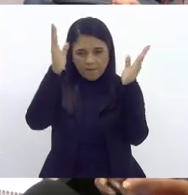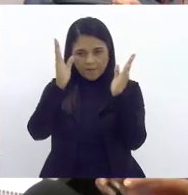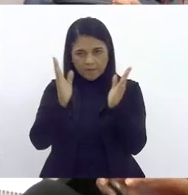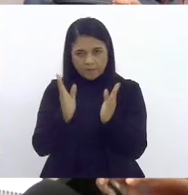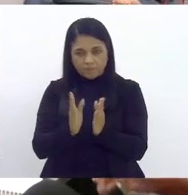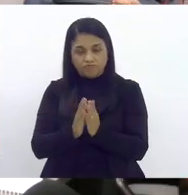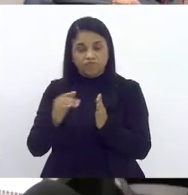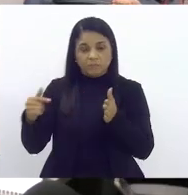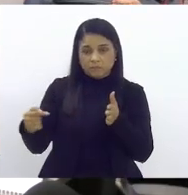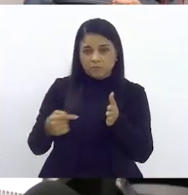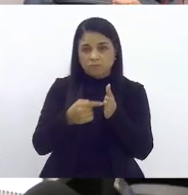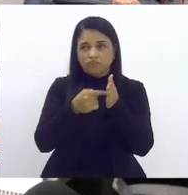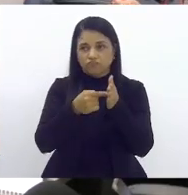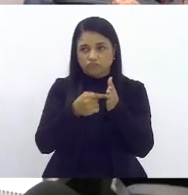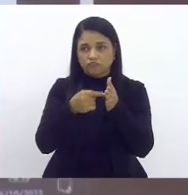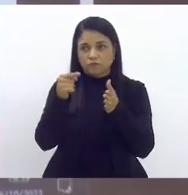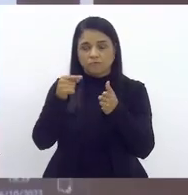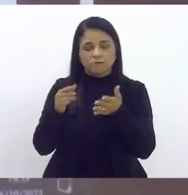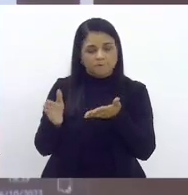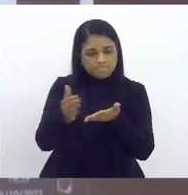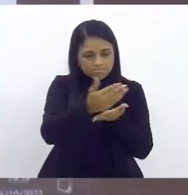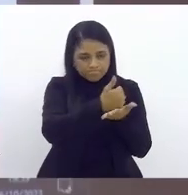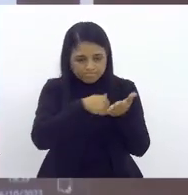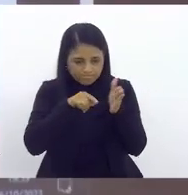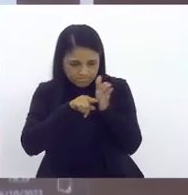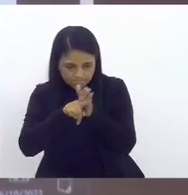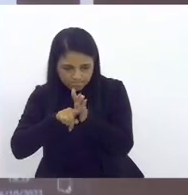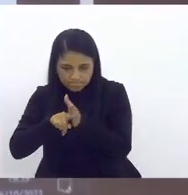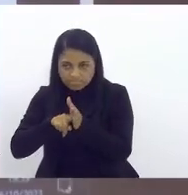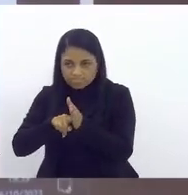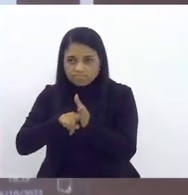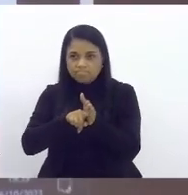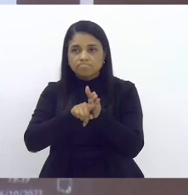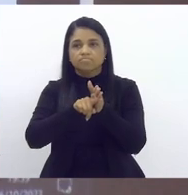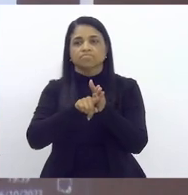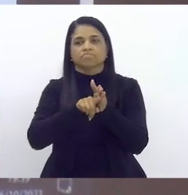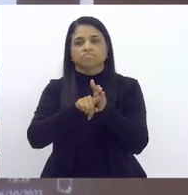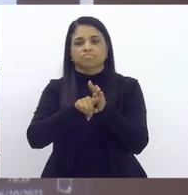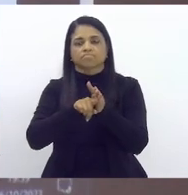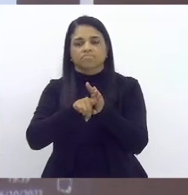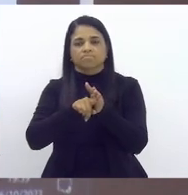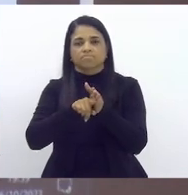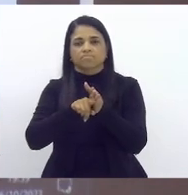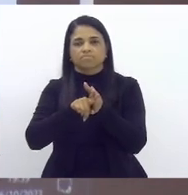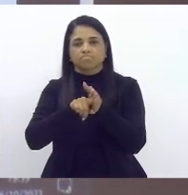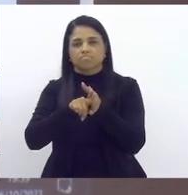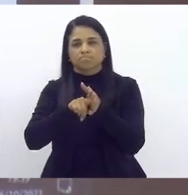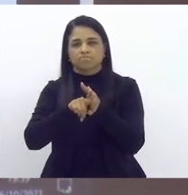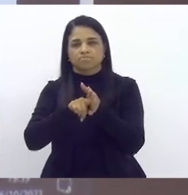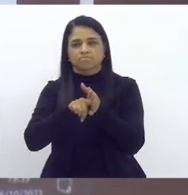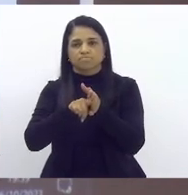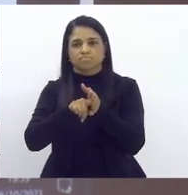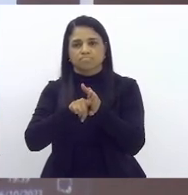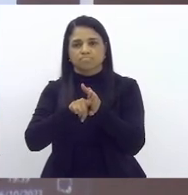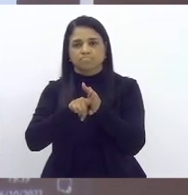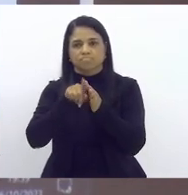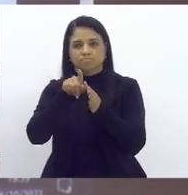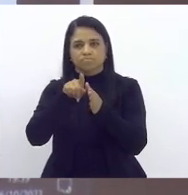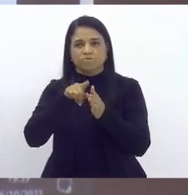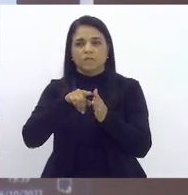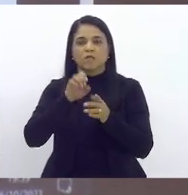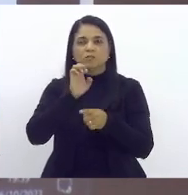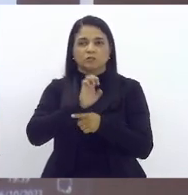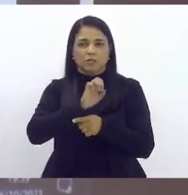as denúncias, a gente faz uma checagem e depois a gente sobe no mapa. Aí está do